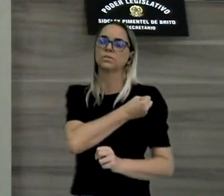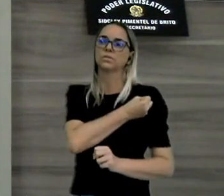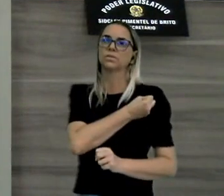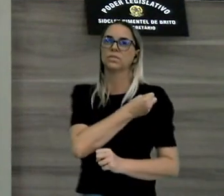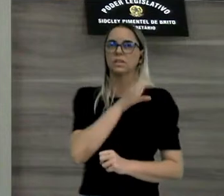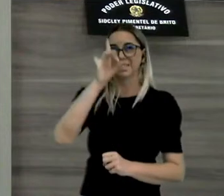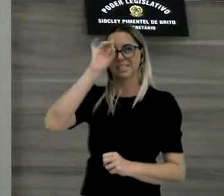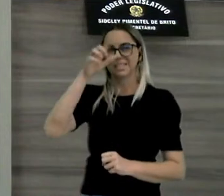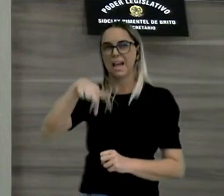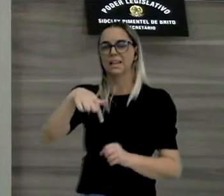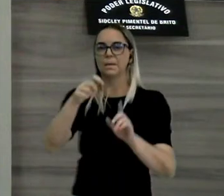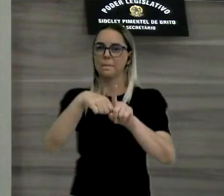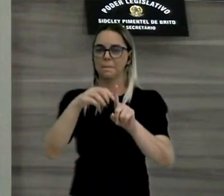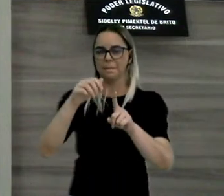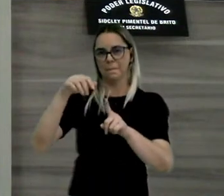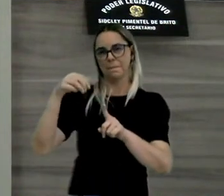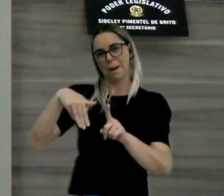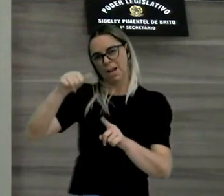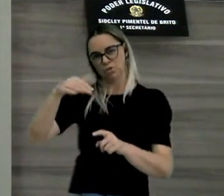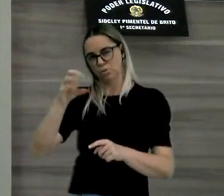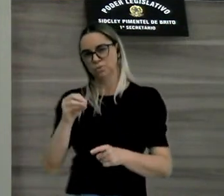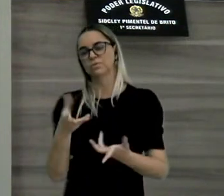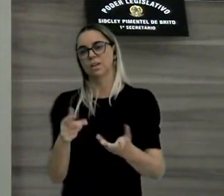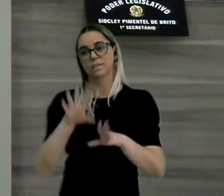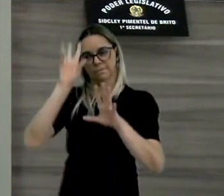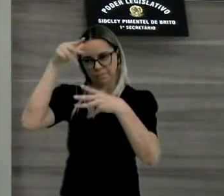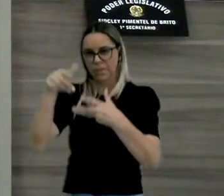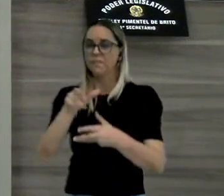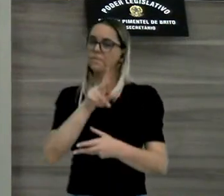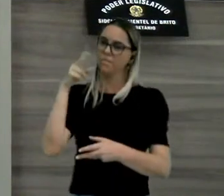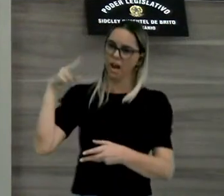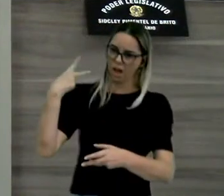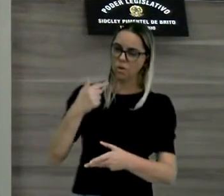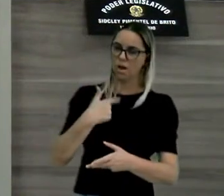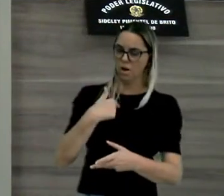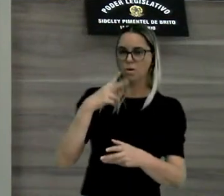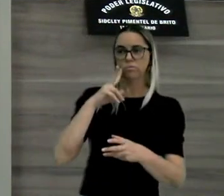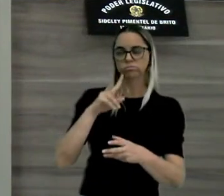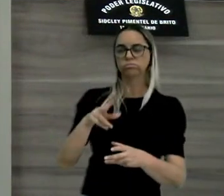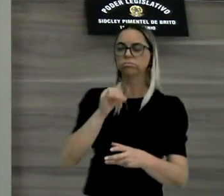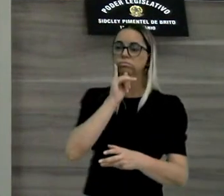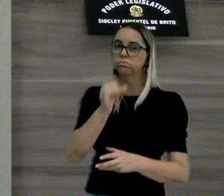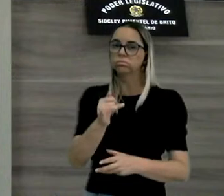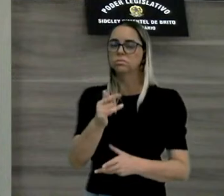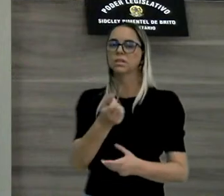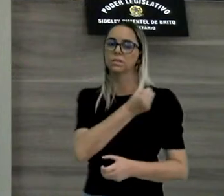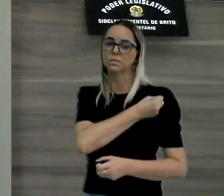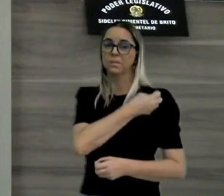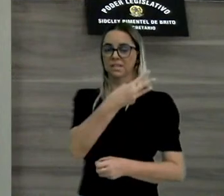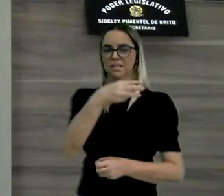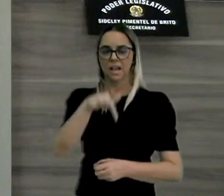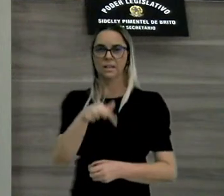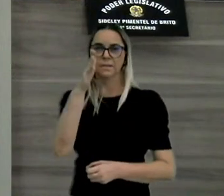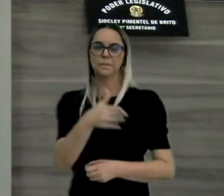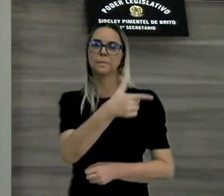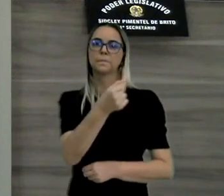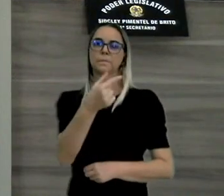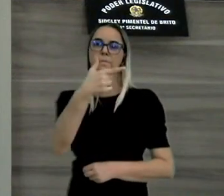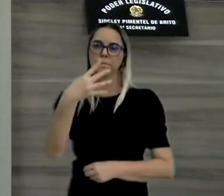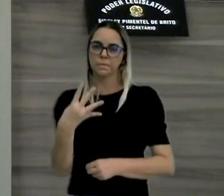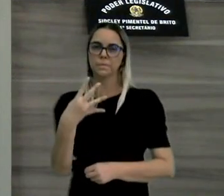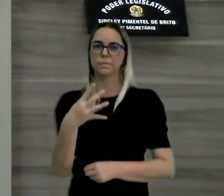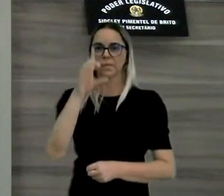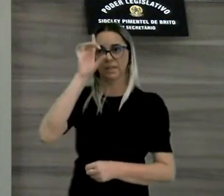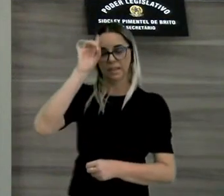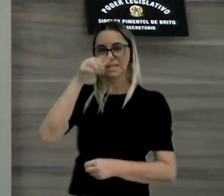março de 2024 senhor Vereador cumprimentando cordialmente faço referência ao Ofício número 87/2022 de 7